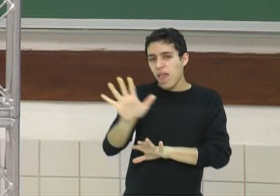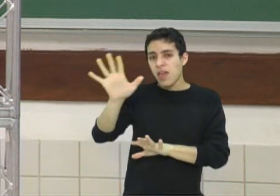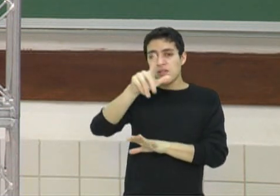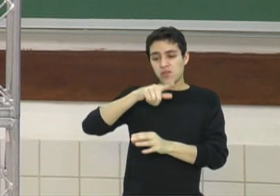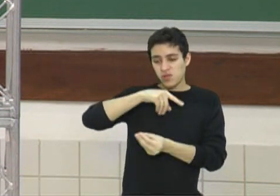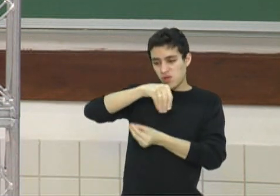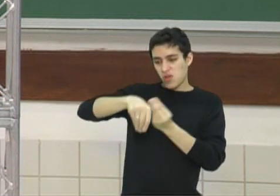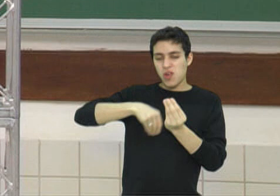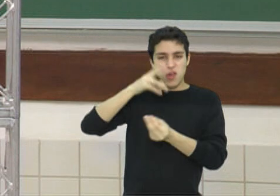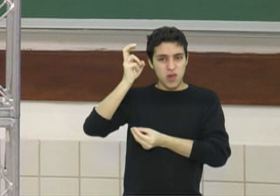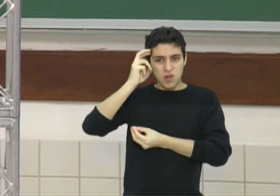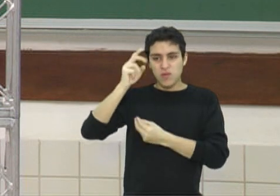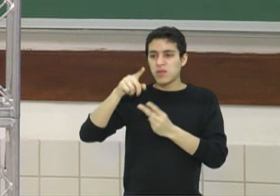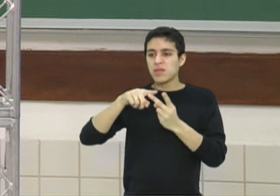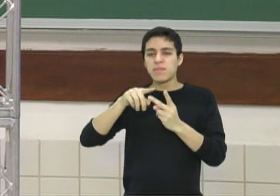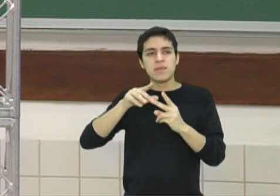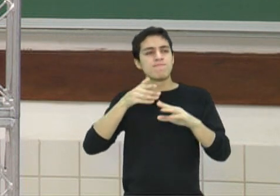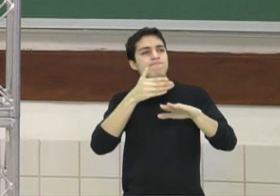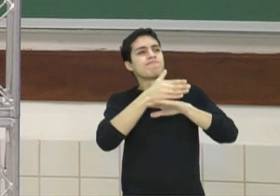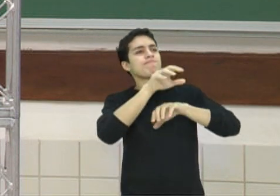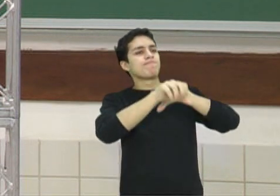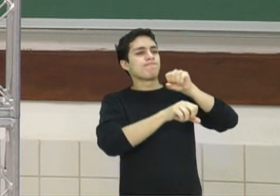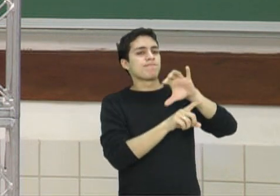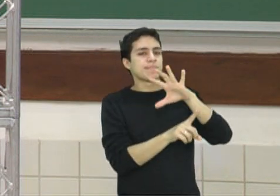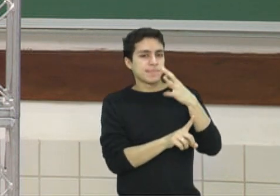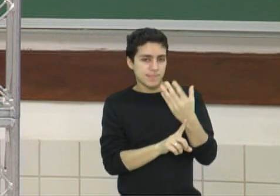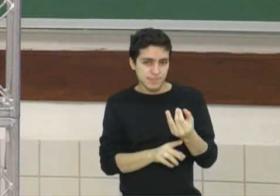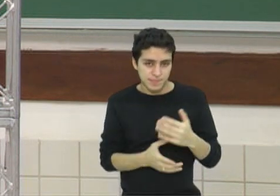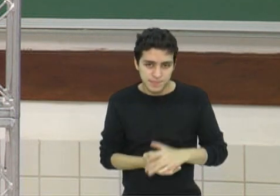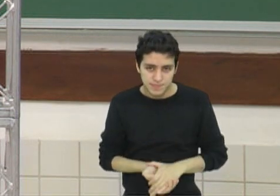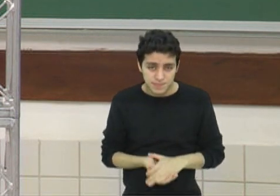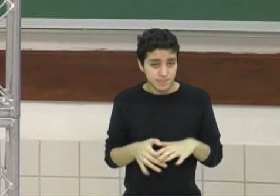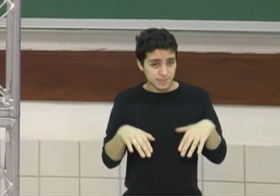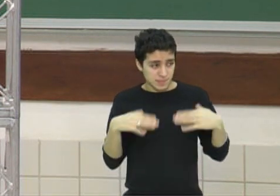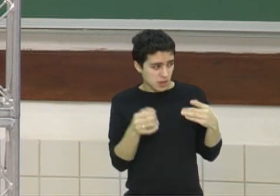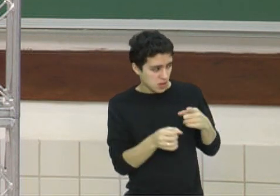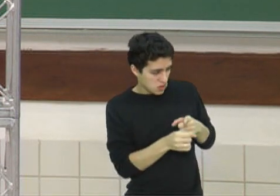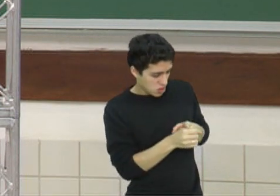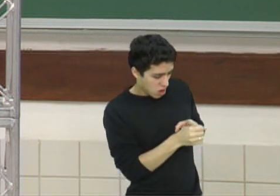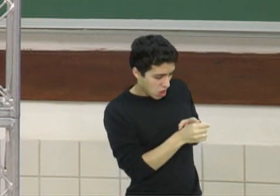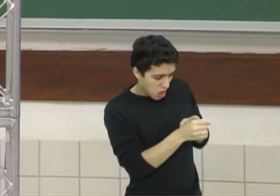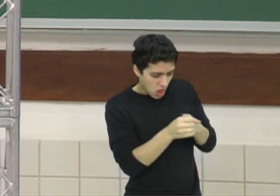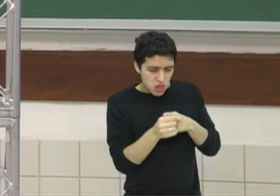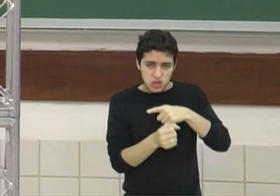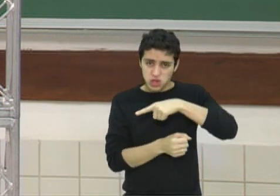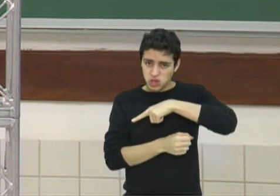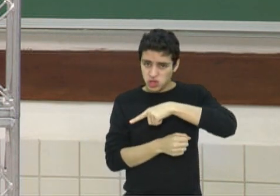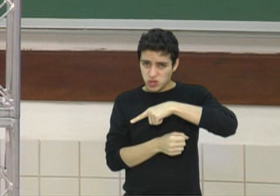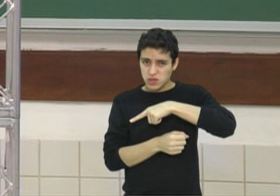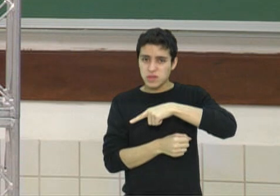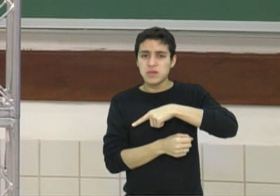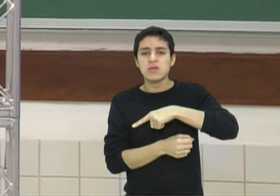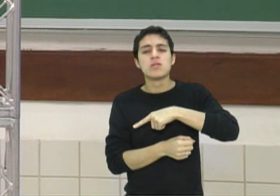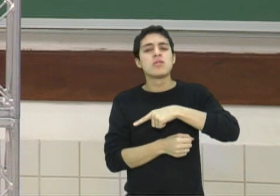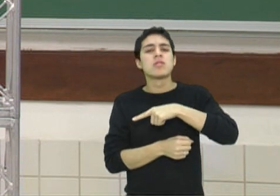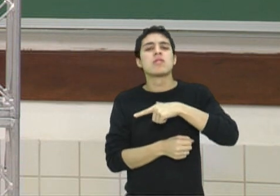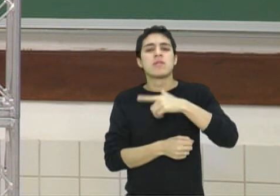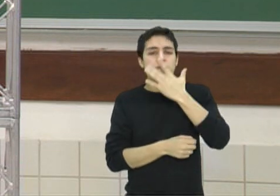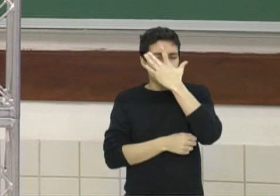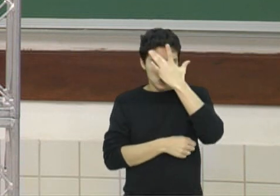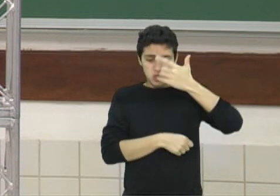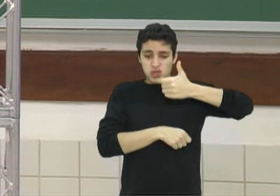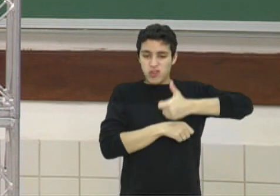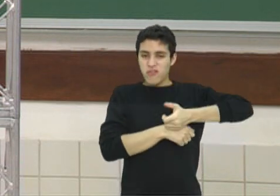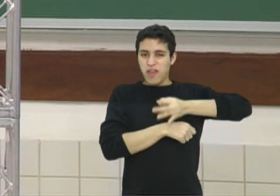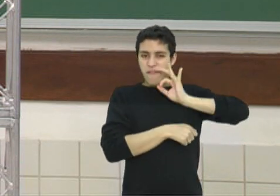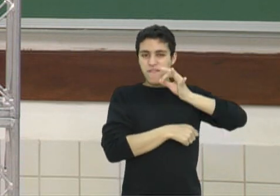cultura e acesso às artes. Ou seja, no interior nós tínhamos aqueles coronéis do café,